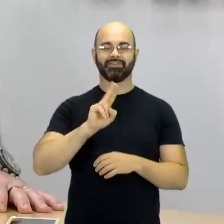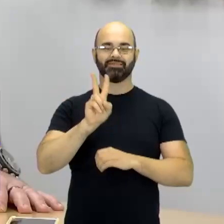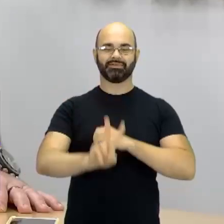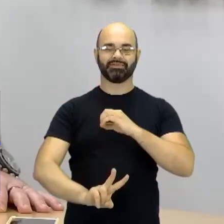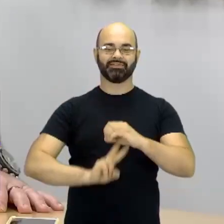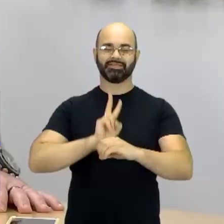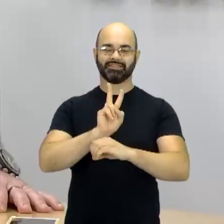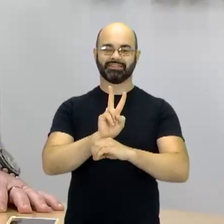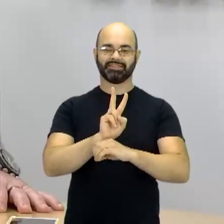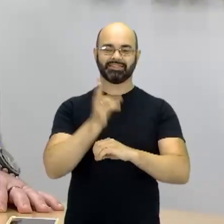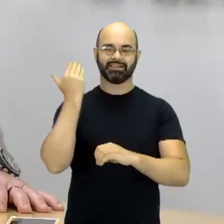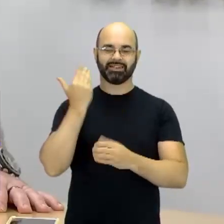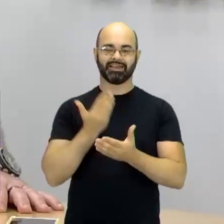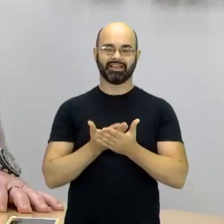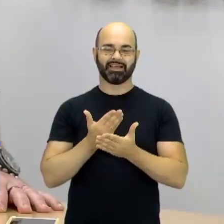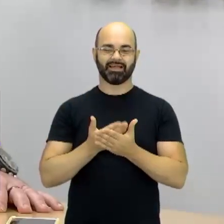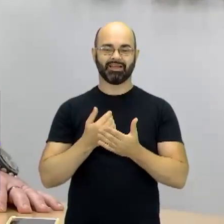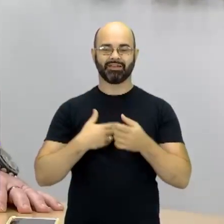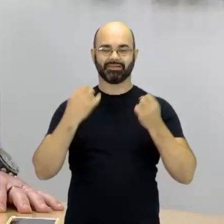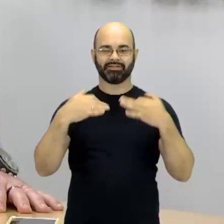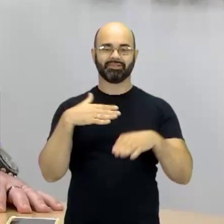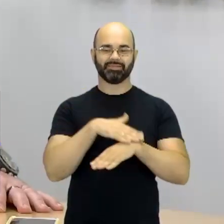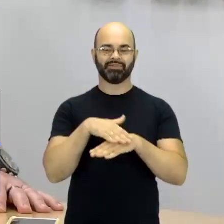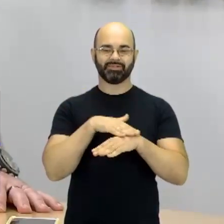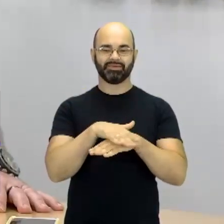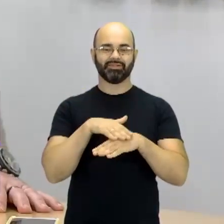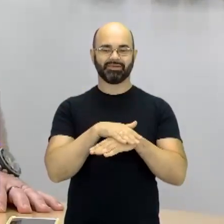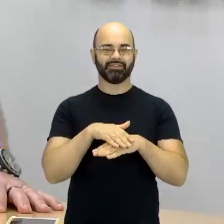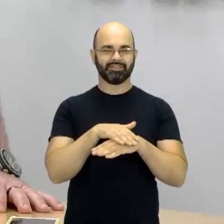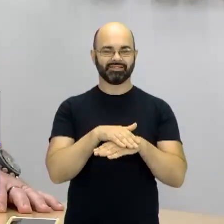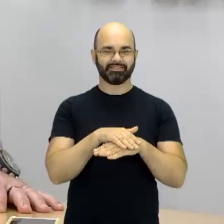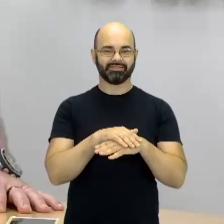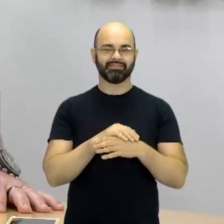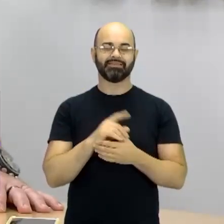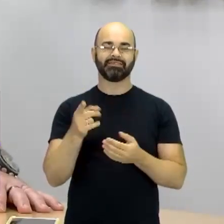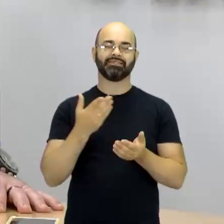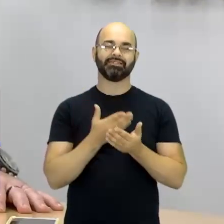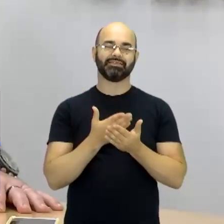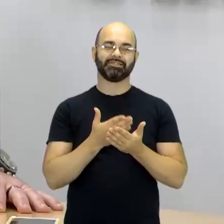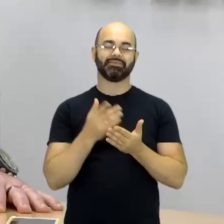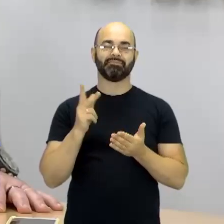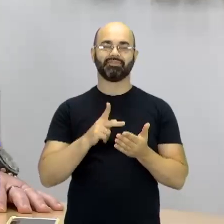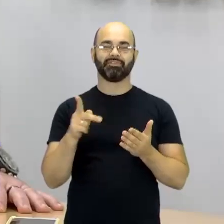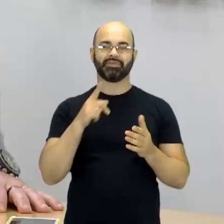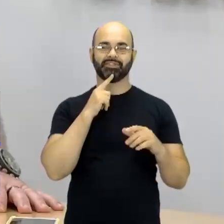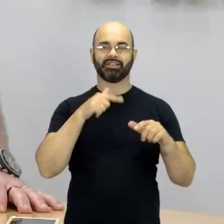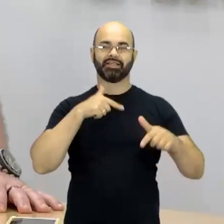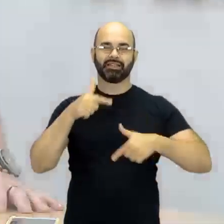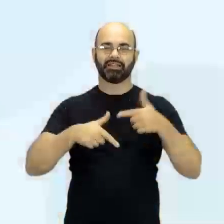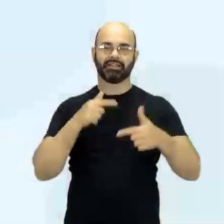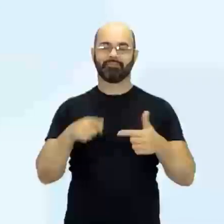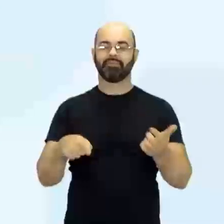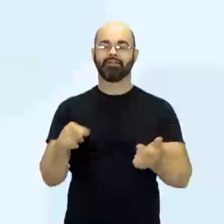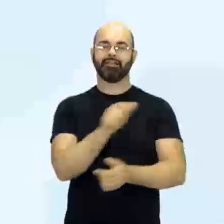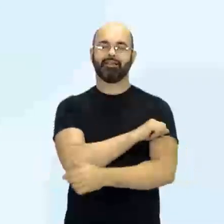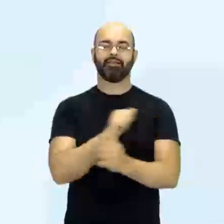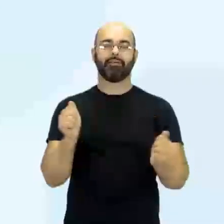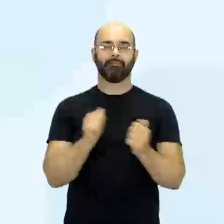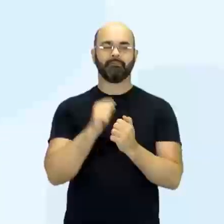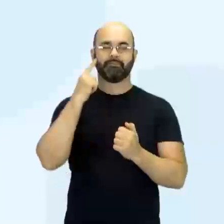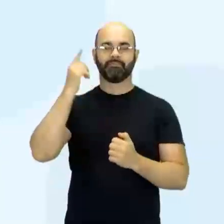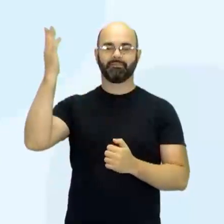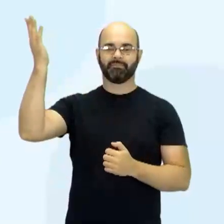comentei ontem na aula e coloquei aqui nessa aula aqui para o professor poder trabalhar com os alunos. Então tá lá, acompanha aí na